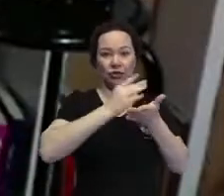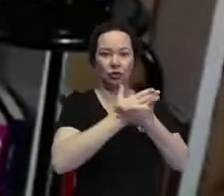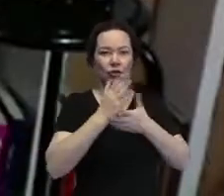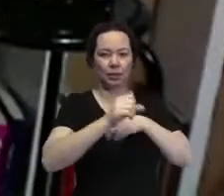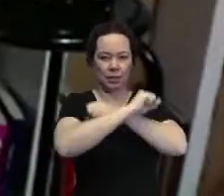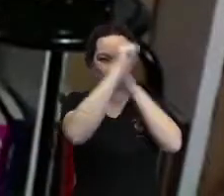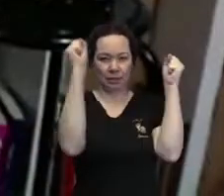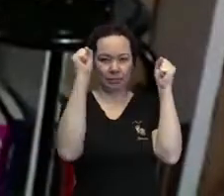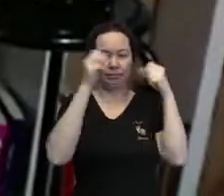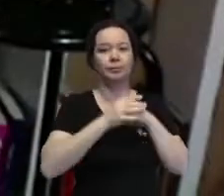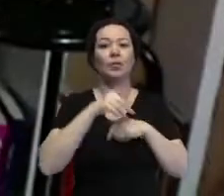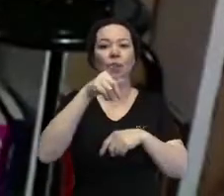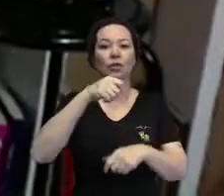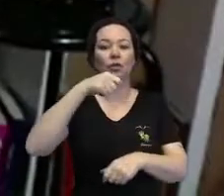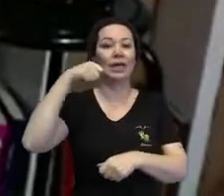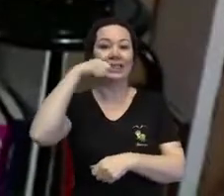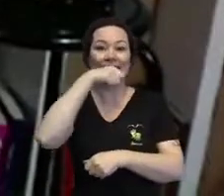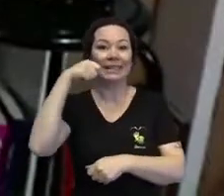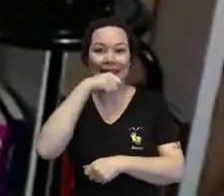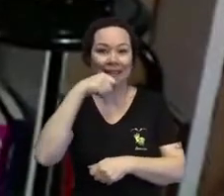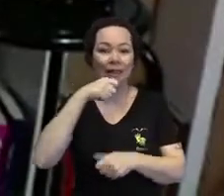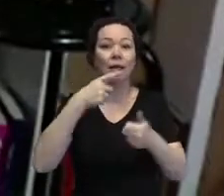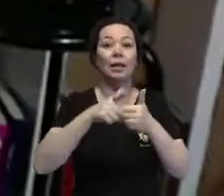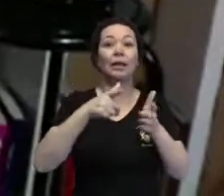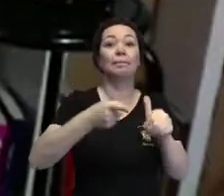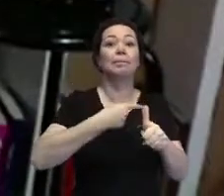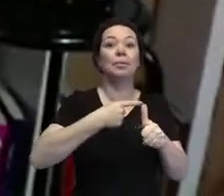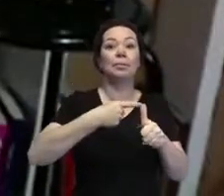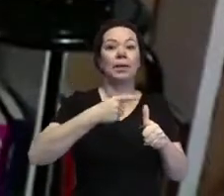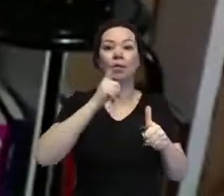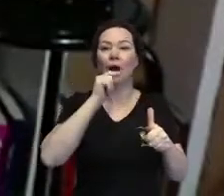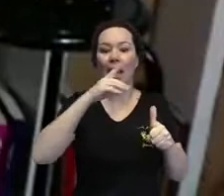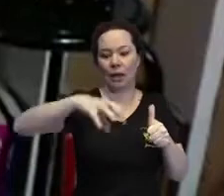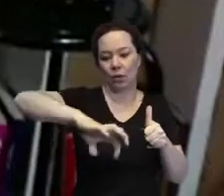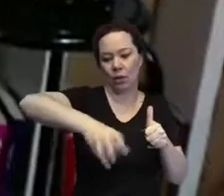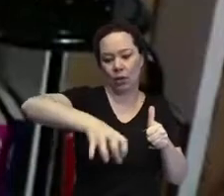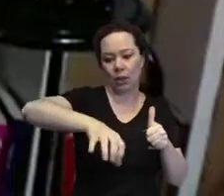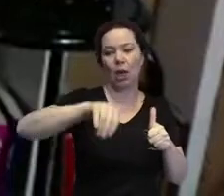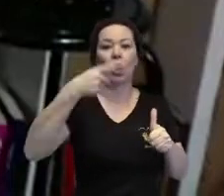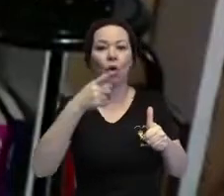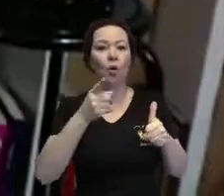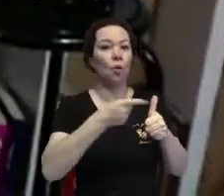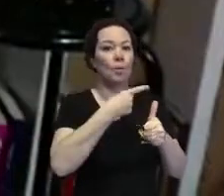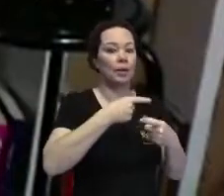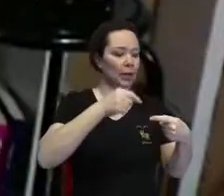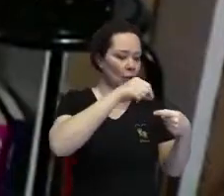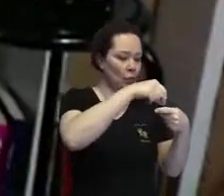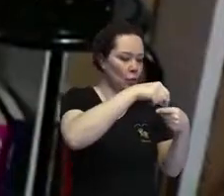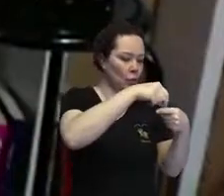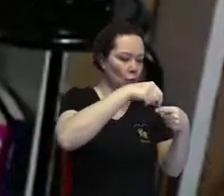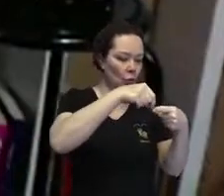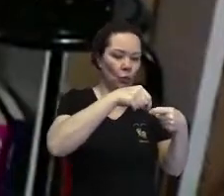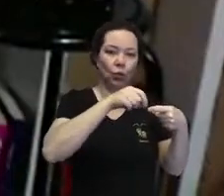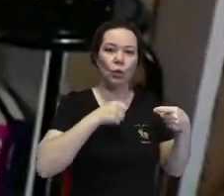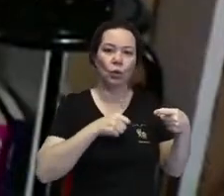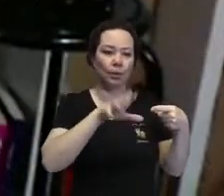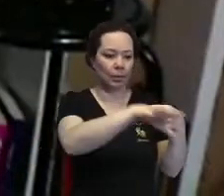dia, a gente abriu primeiro a torneira ou primeiro colocou a pasta na escova? O que será que a gente fez